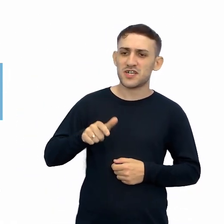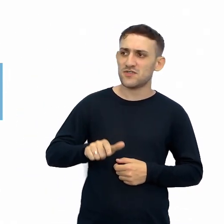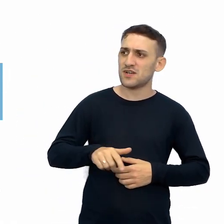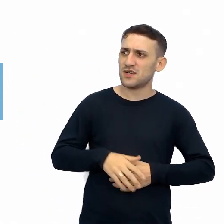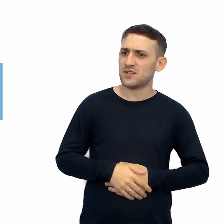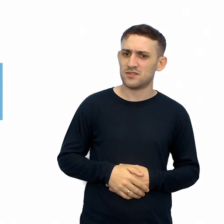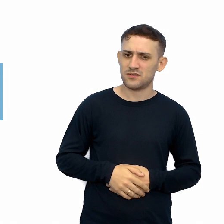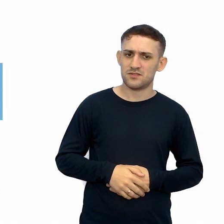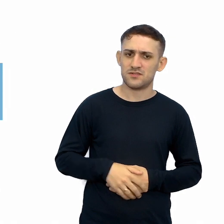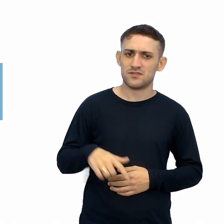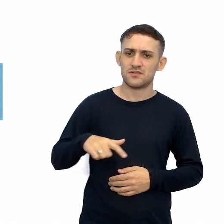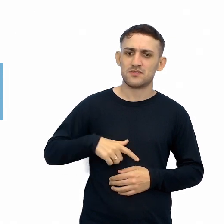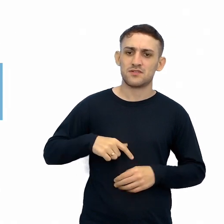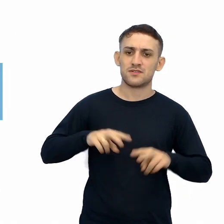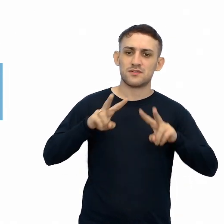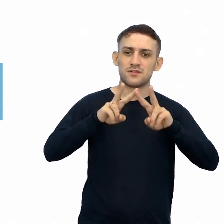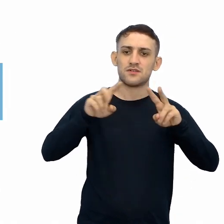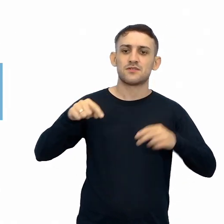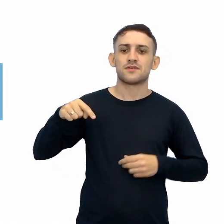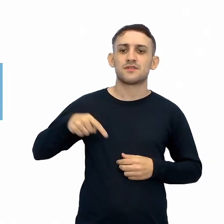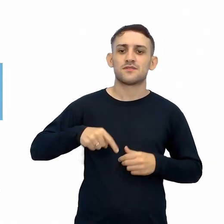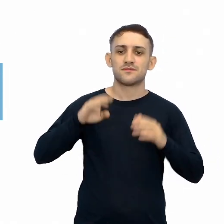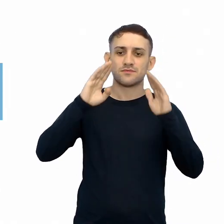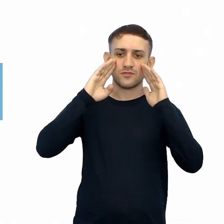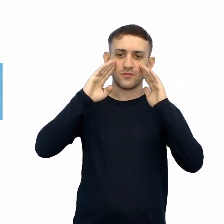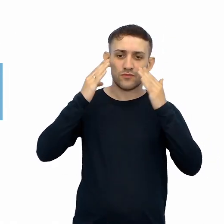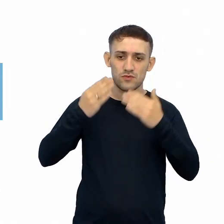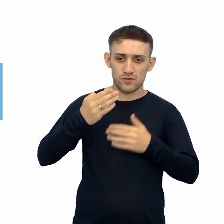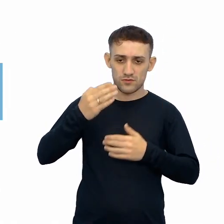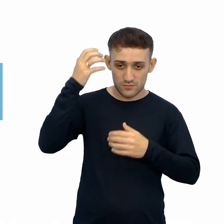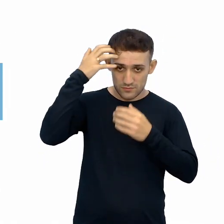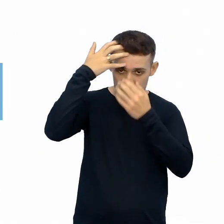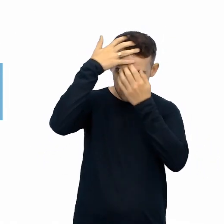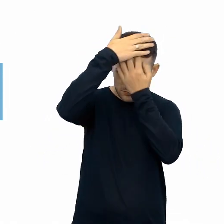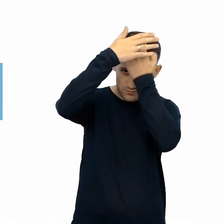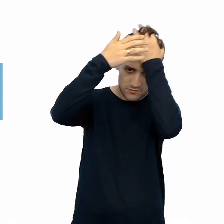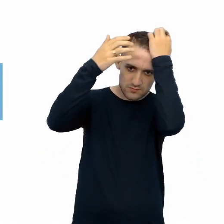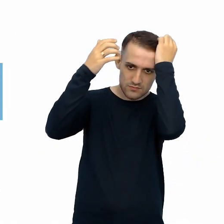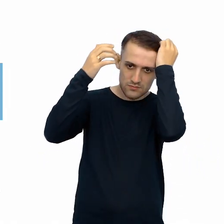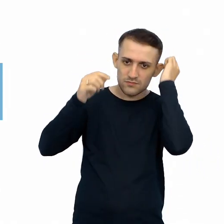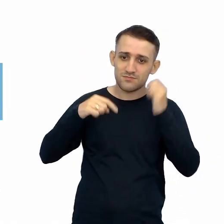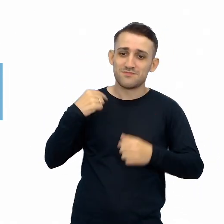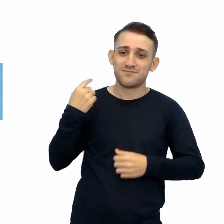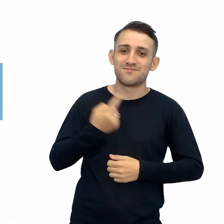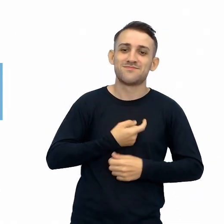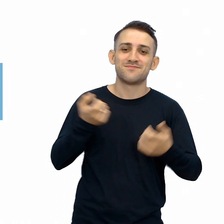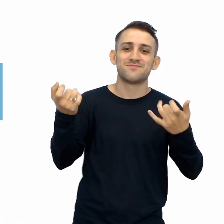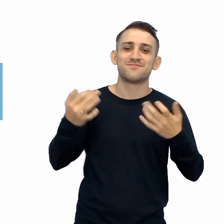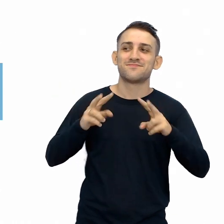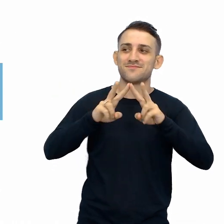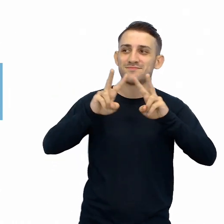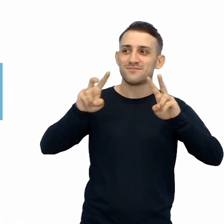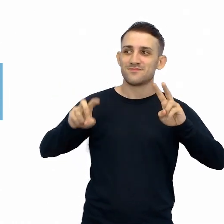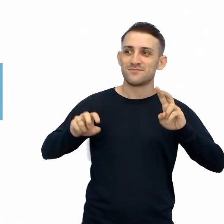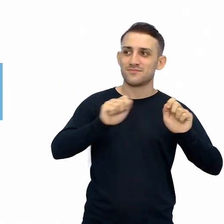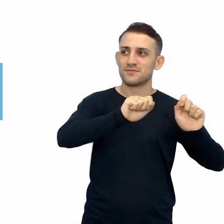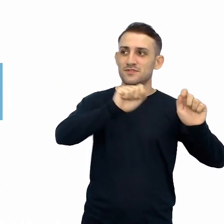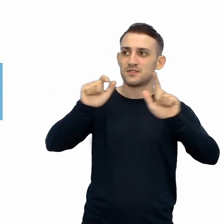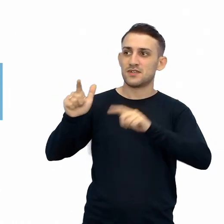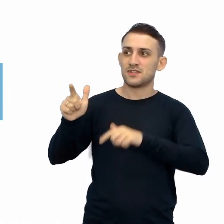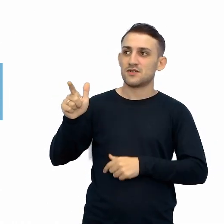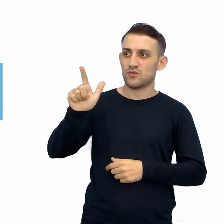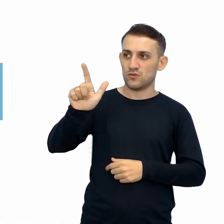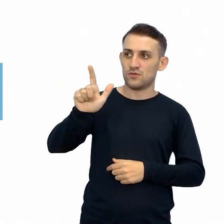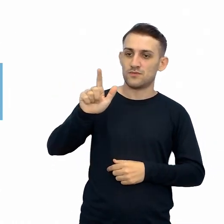tratar do nosso foco formativo, nós vamos tratar desse parâmetro no nosso próximo slide, tá